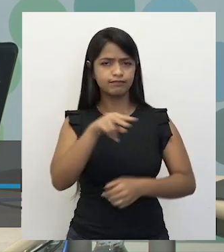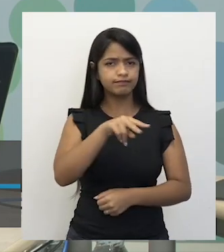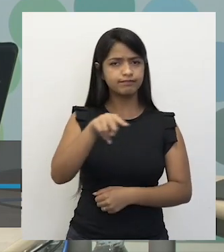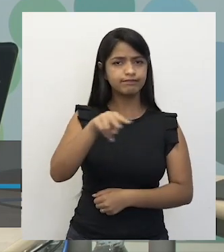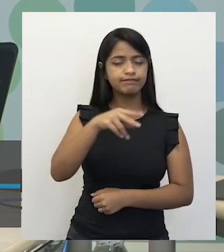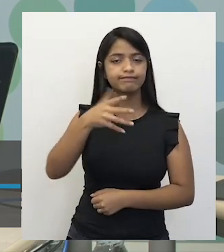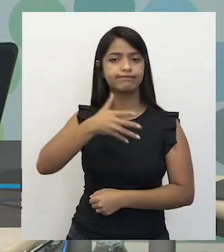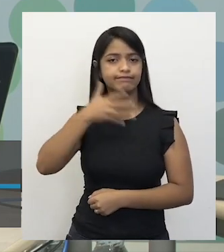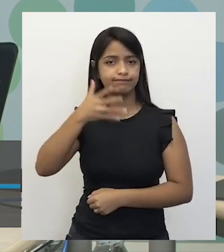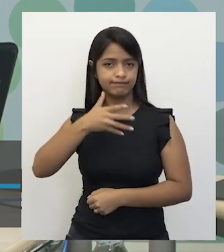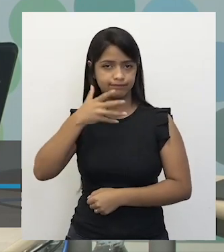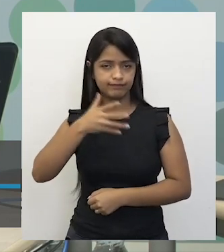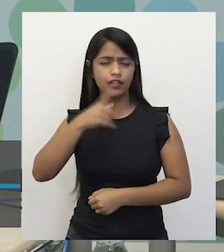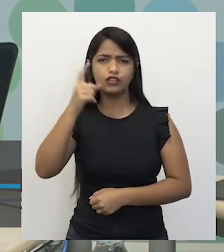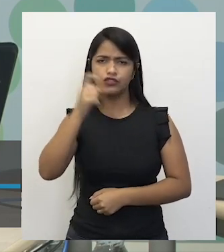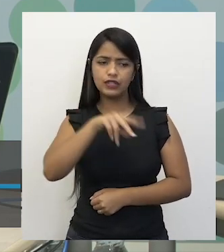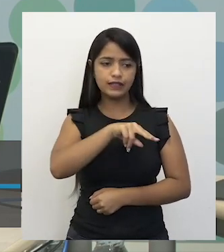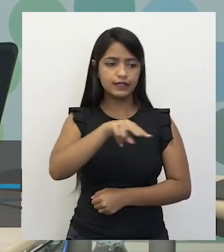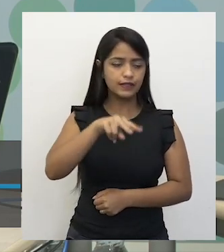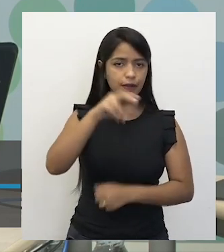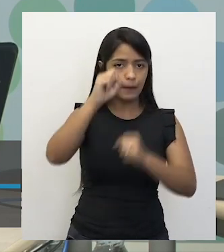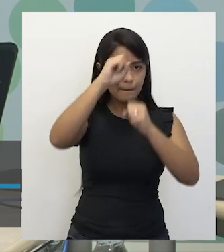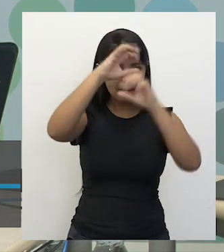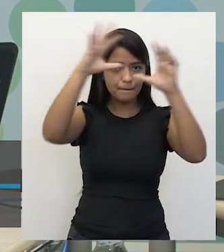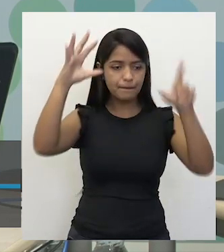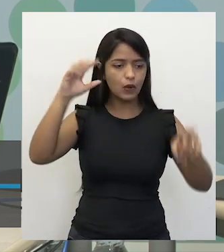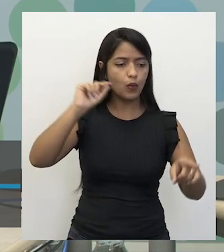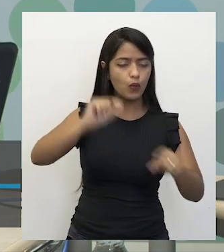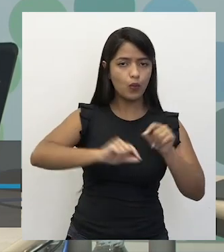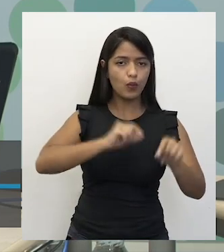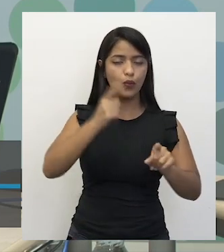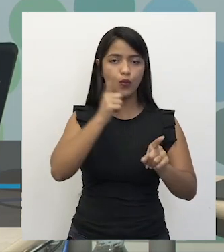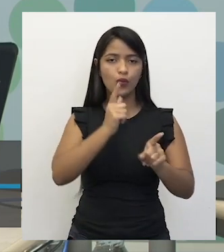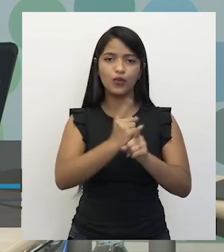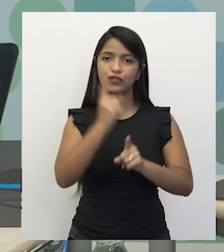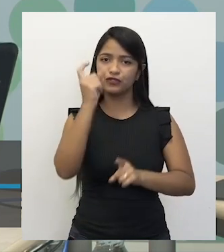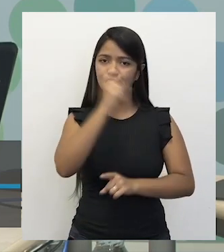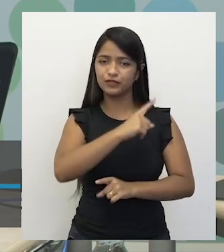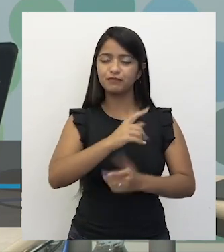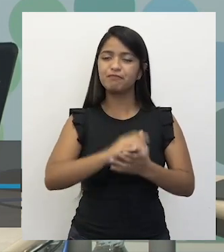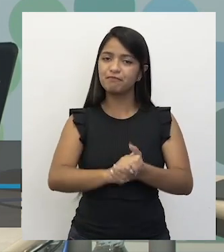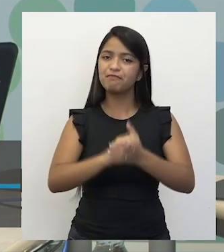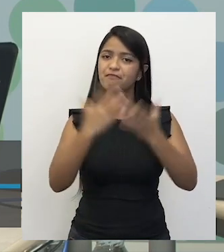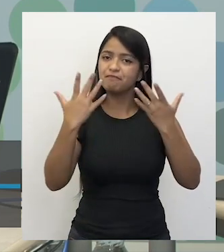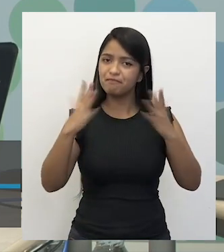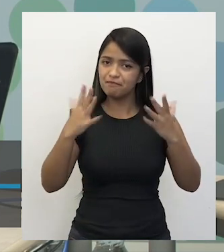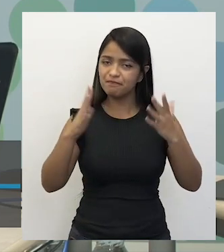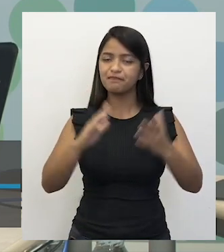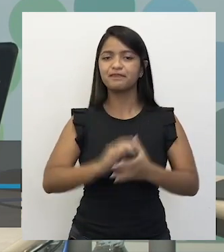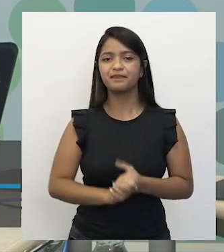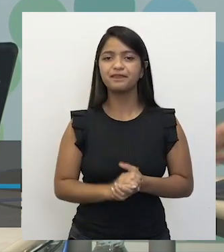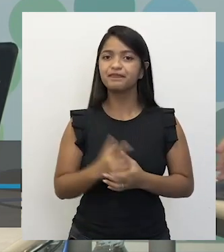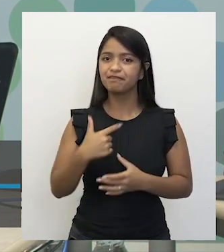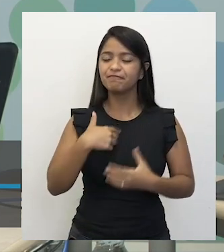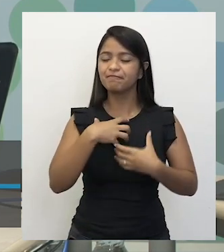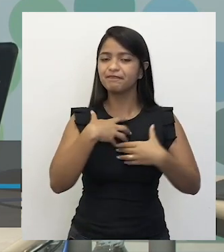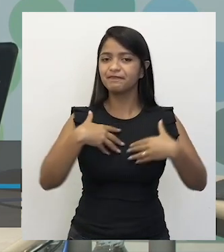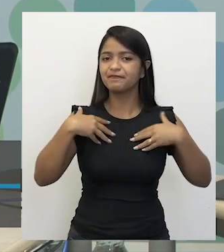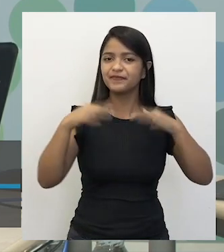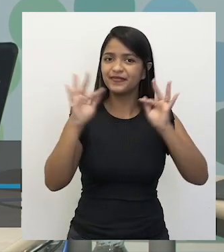narrador onisciente, o narrador observador. Parabéns, gente! Olha, vocês estão de parabéns mesmo, estou gostando de ver.